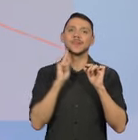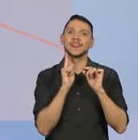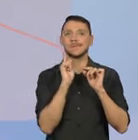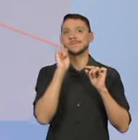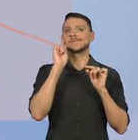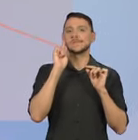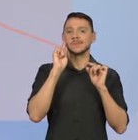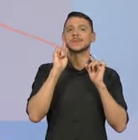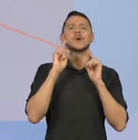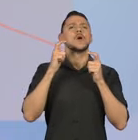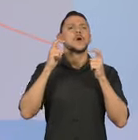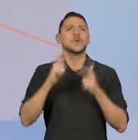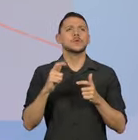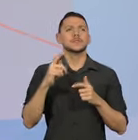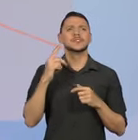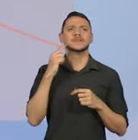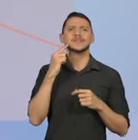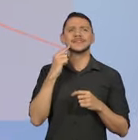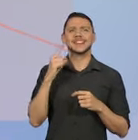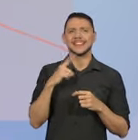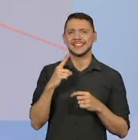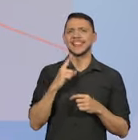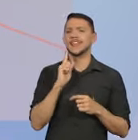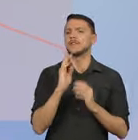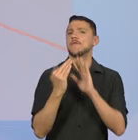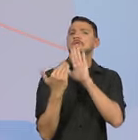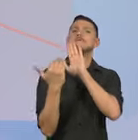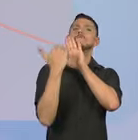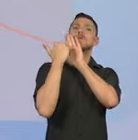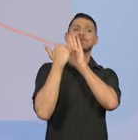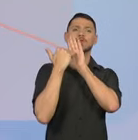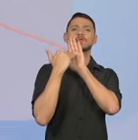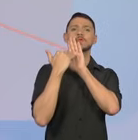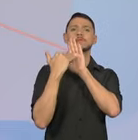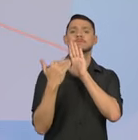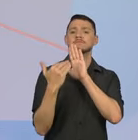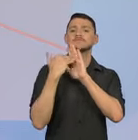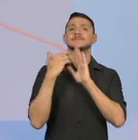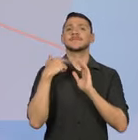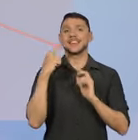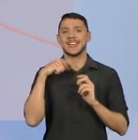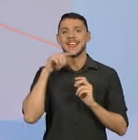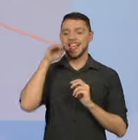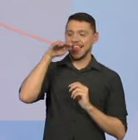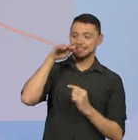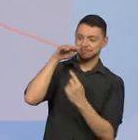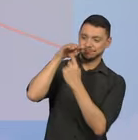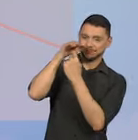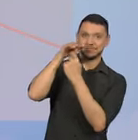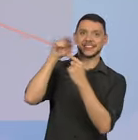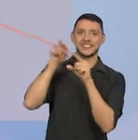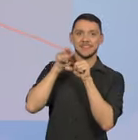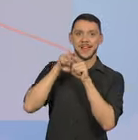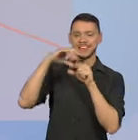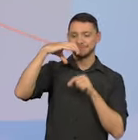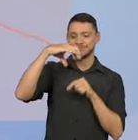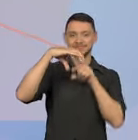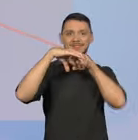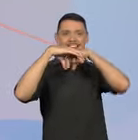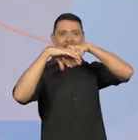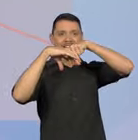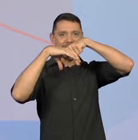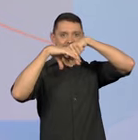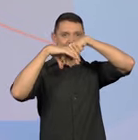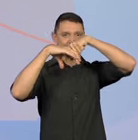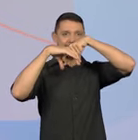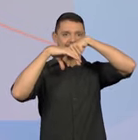tá? Onde que é a parótida? Lá no fundo, tá? Entre o céu da boca e a campainha. Lá no fundo. Aí